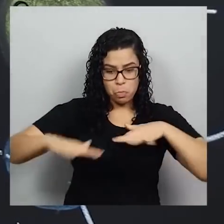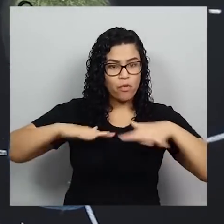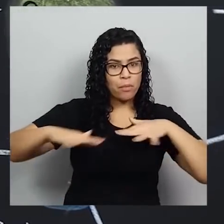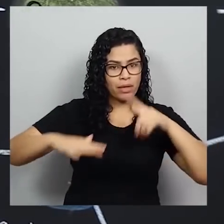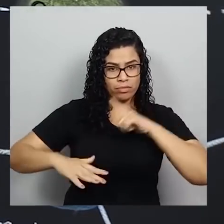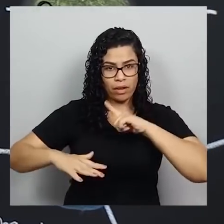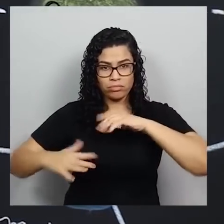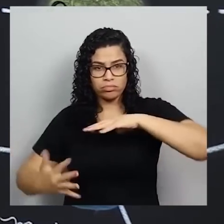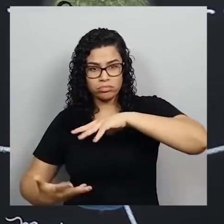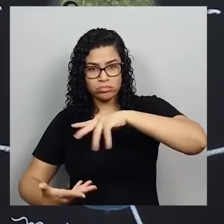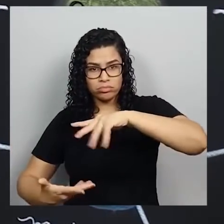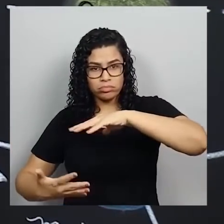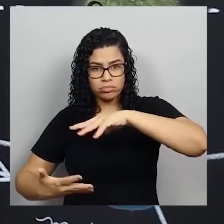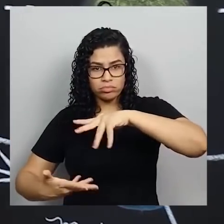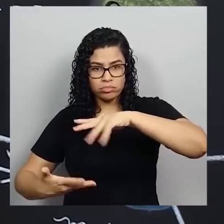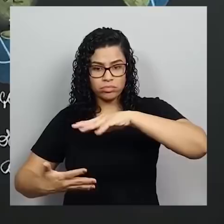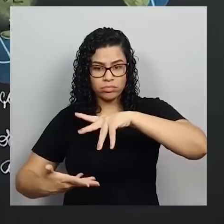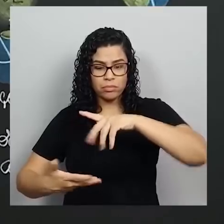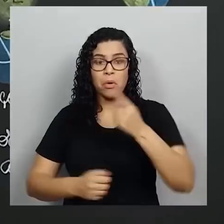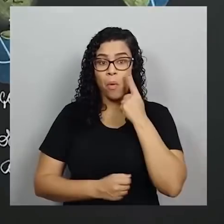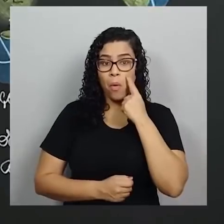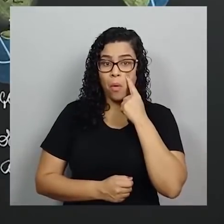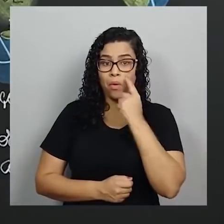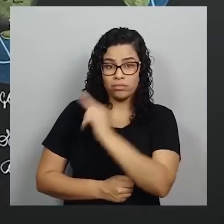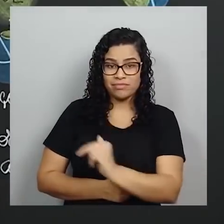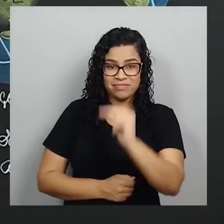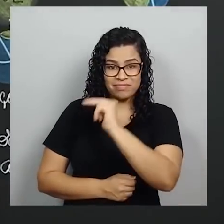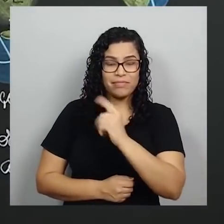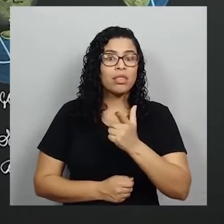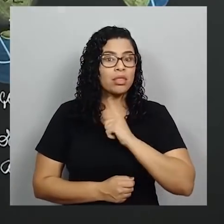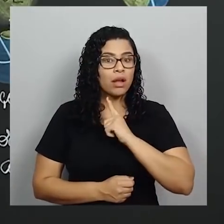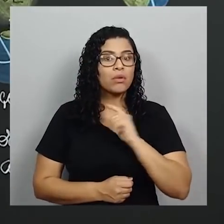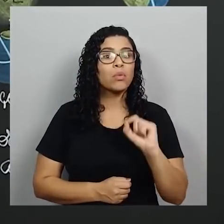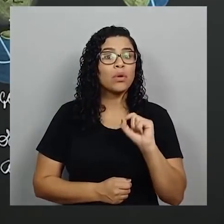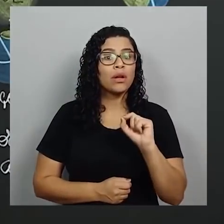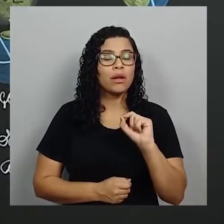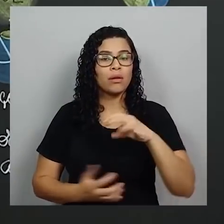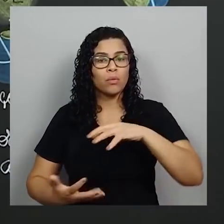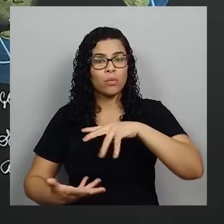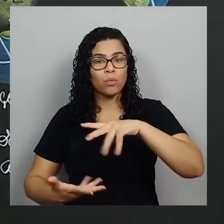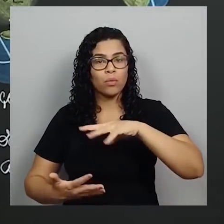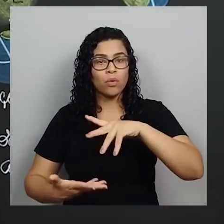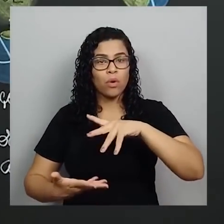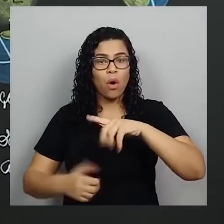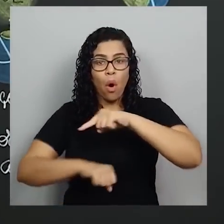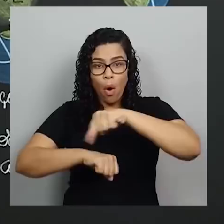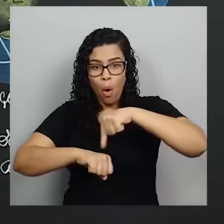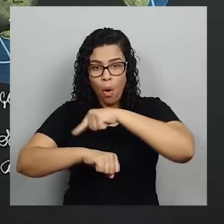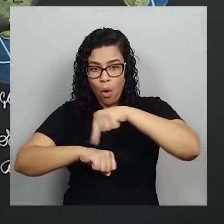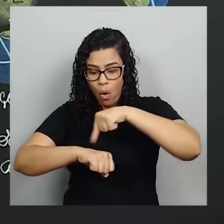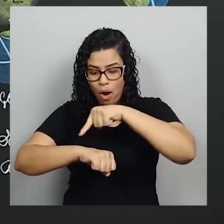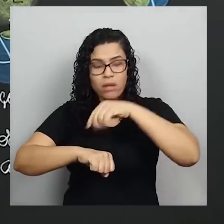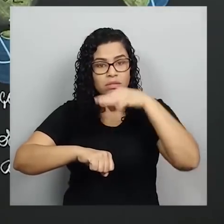esse movimento de rotação? Repare aqui no nosso esquema, esse movimento ele tem um sentido, ele vai ocorrer no que a gente chama de sentido anti-horário.